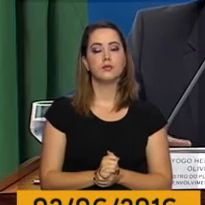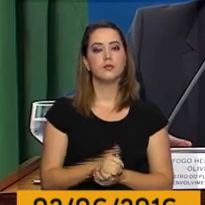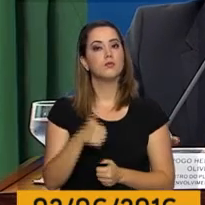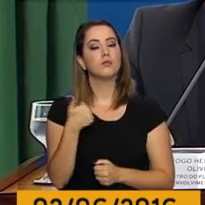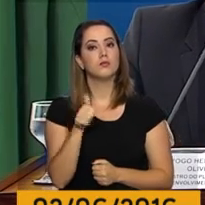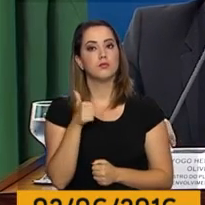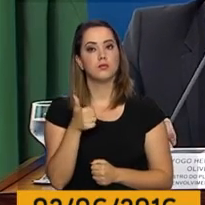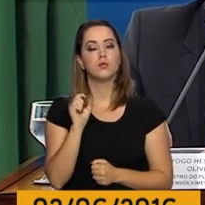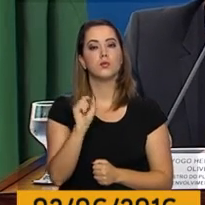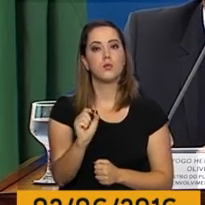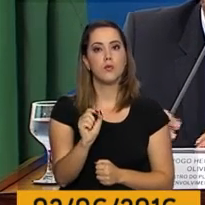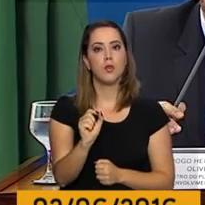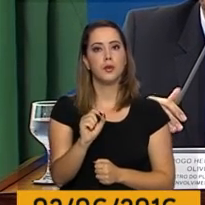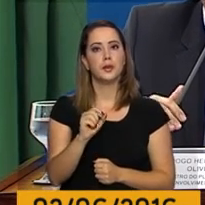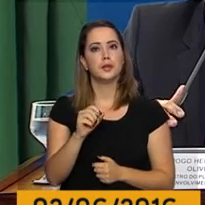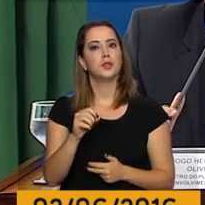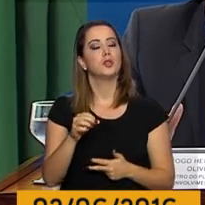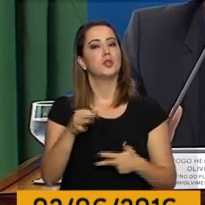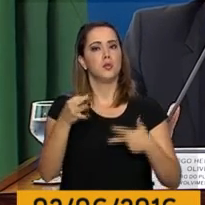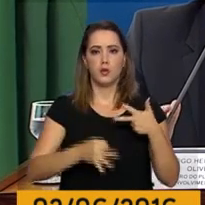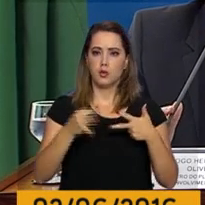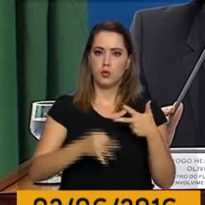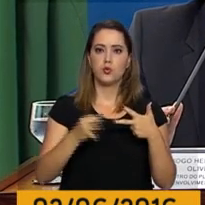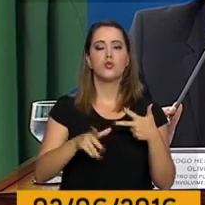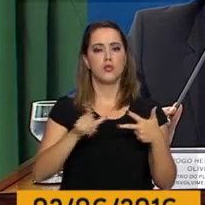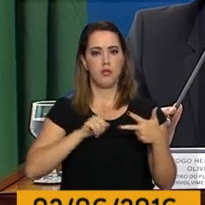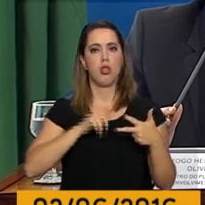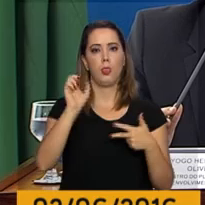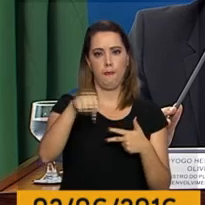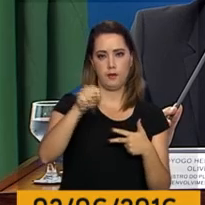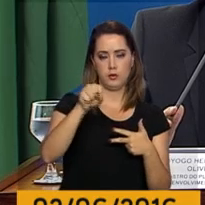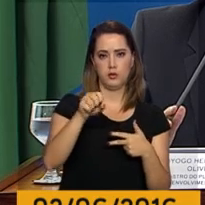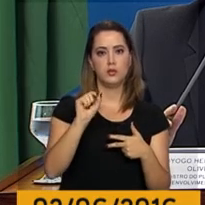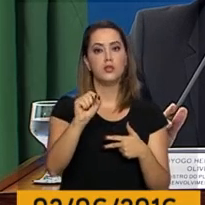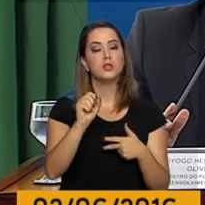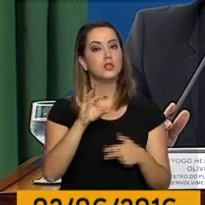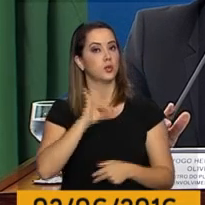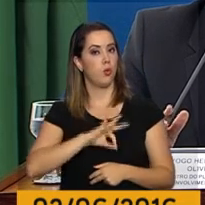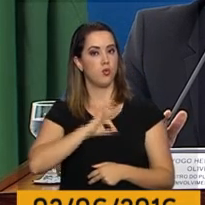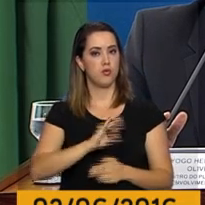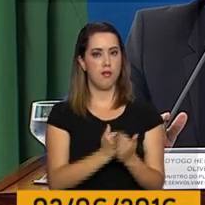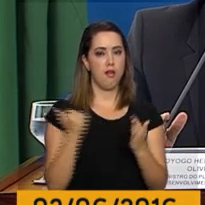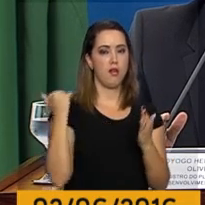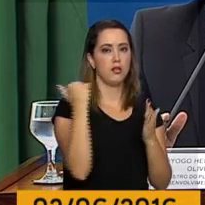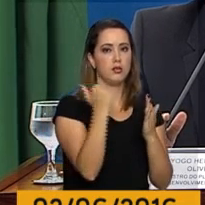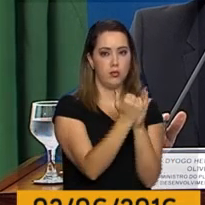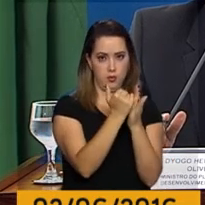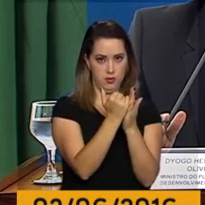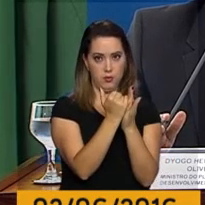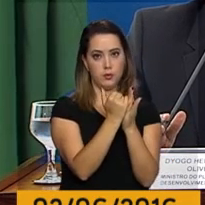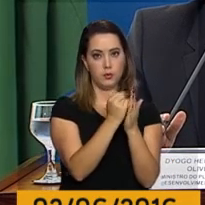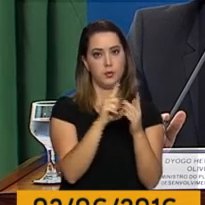Primeiro, a questão do judiciário. Também, sim, houve um acordo sobre a remuneração dos servidores do judiciário,